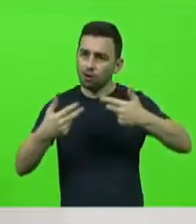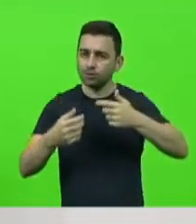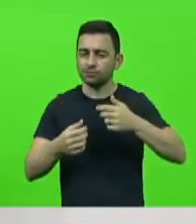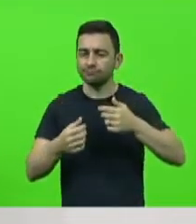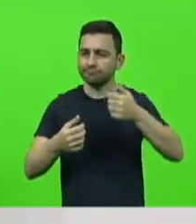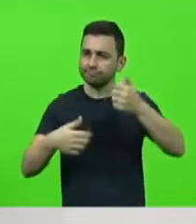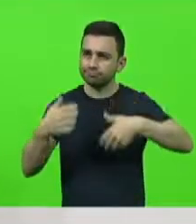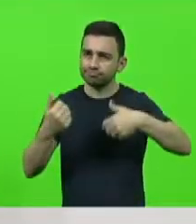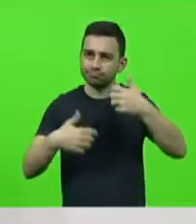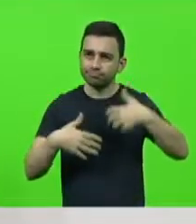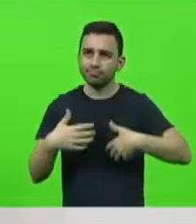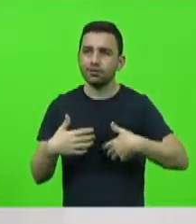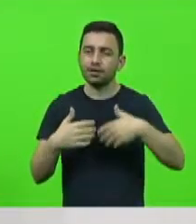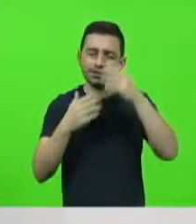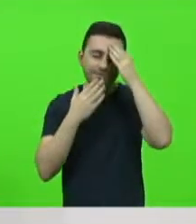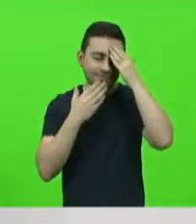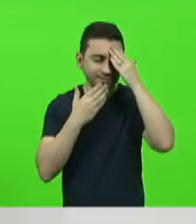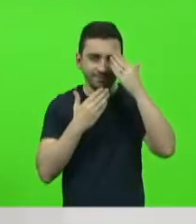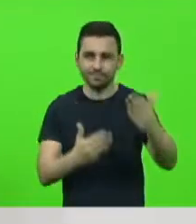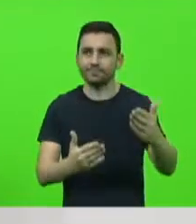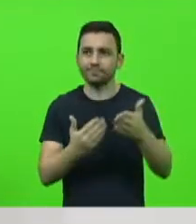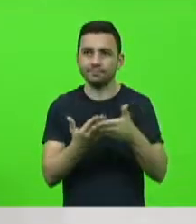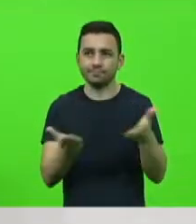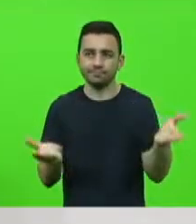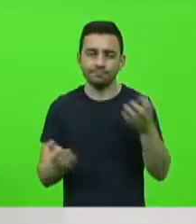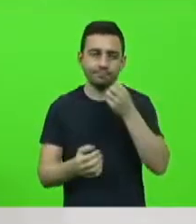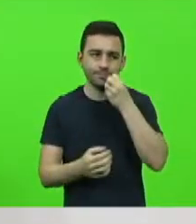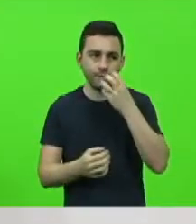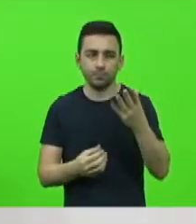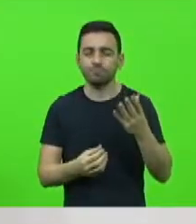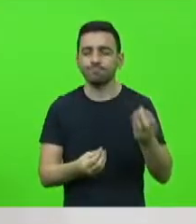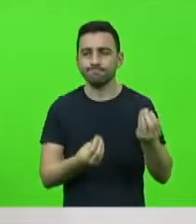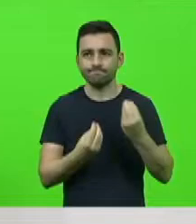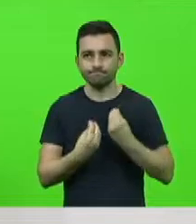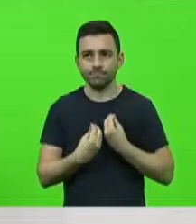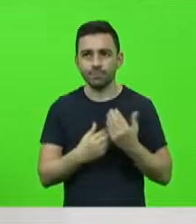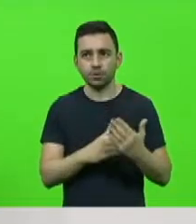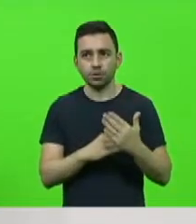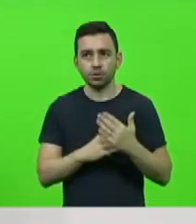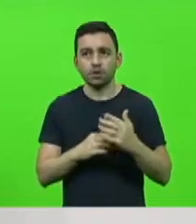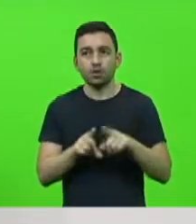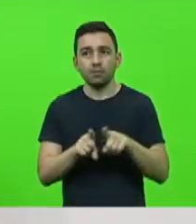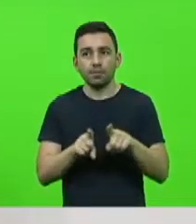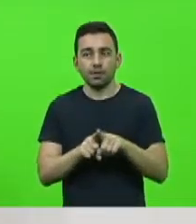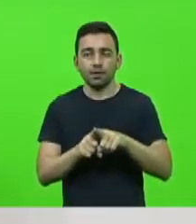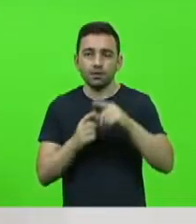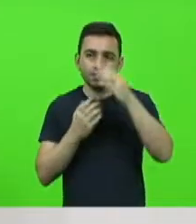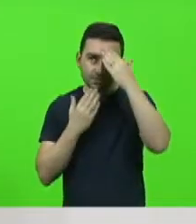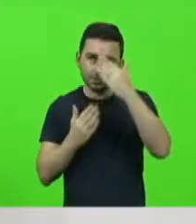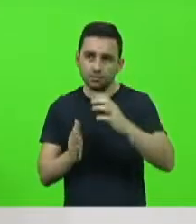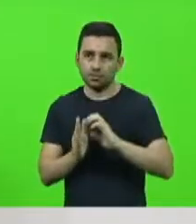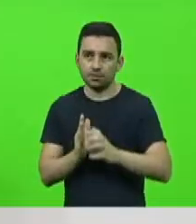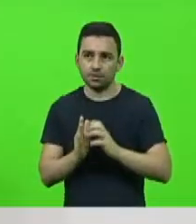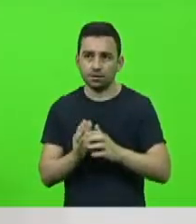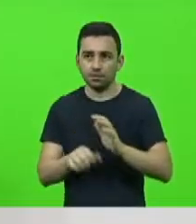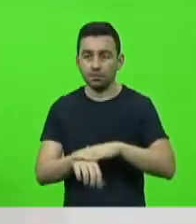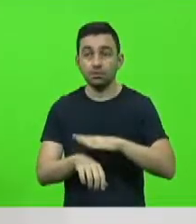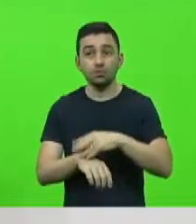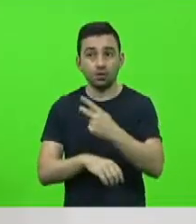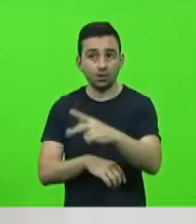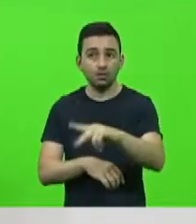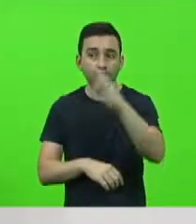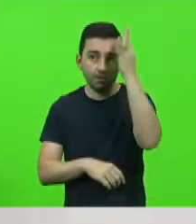e reconhecimento por esse importante gesto que o padre Pedro fez. O agradecimento à nossa bancada, coordenada pelo deputado Fabiano da Luz,